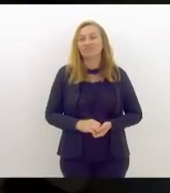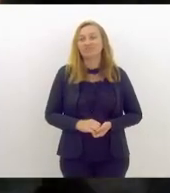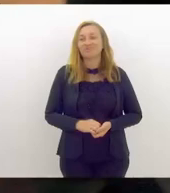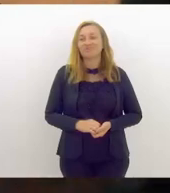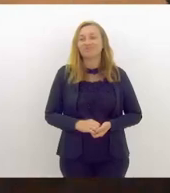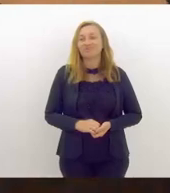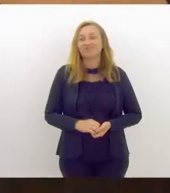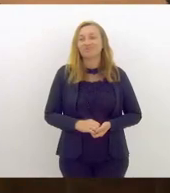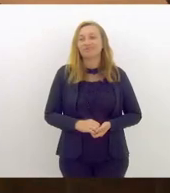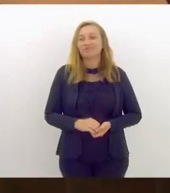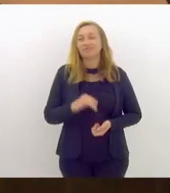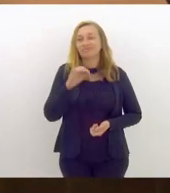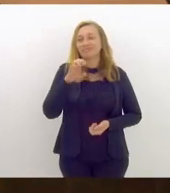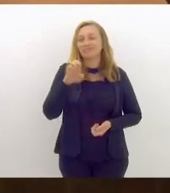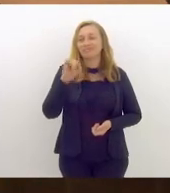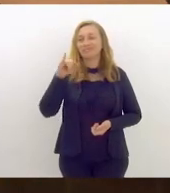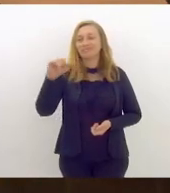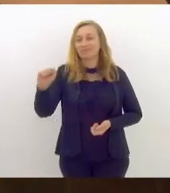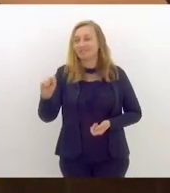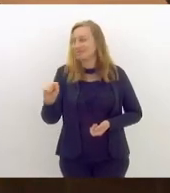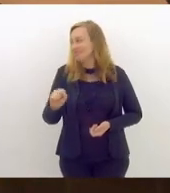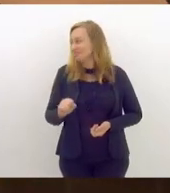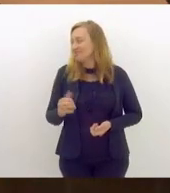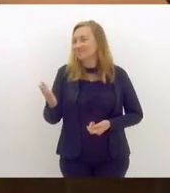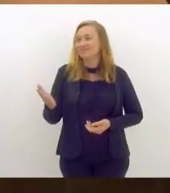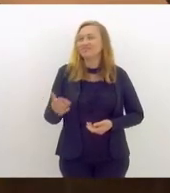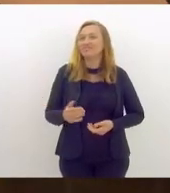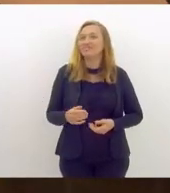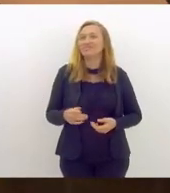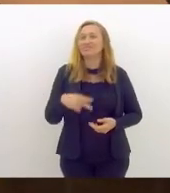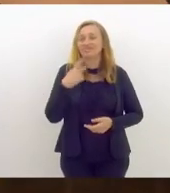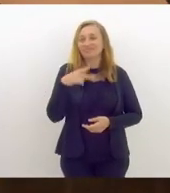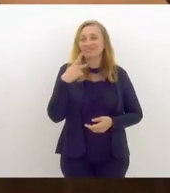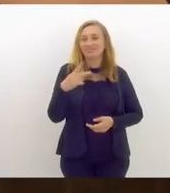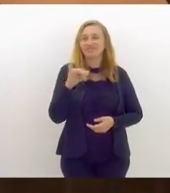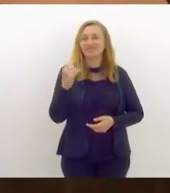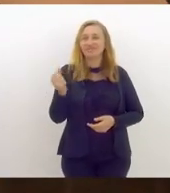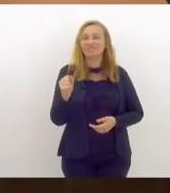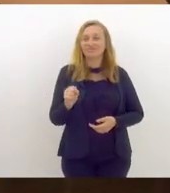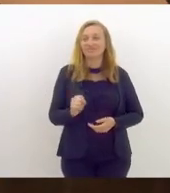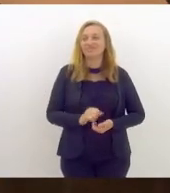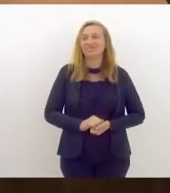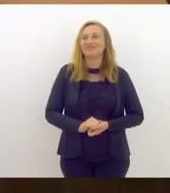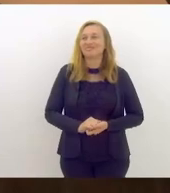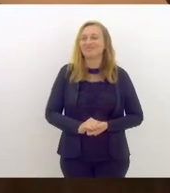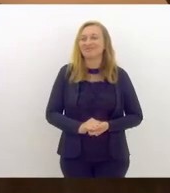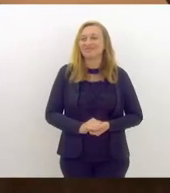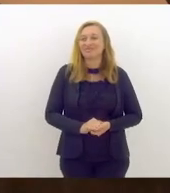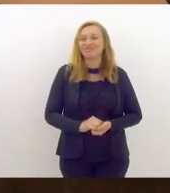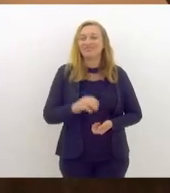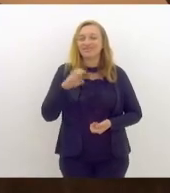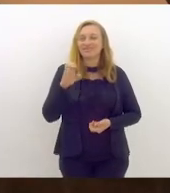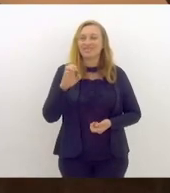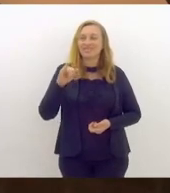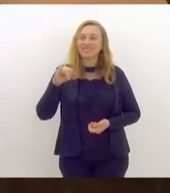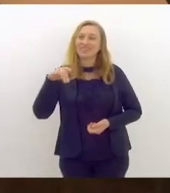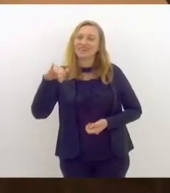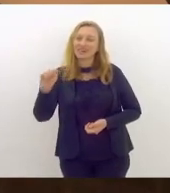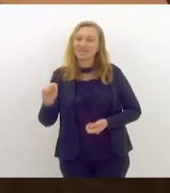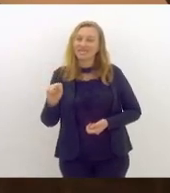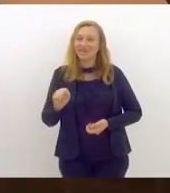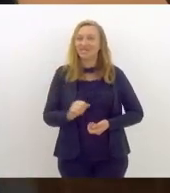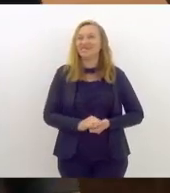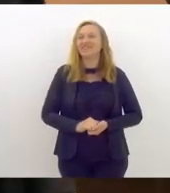senhor peça para o Enéas vir, dando um parecer sobre a linha poligonal. Ok. Né? Vem o Enéas representando o